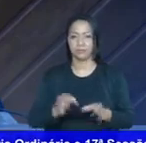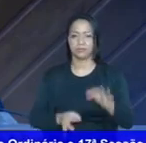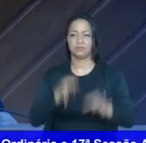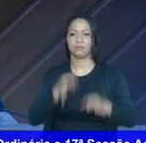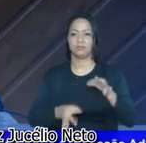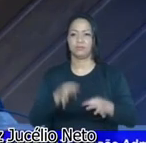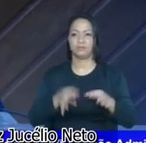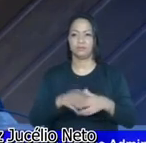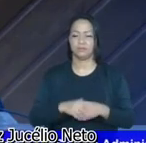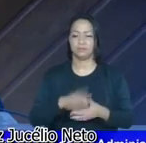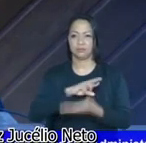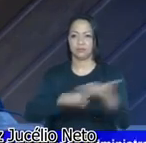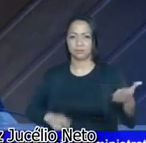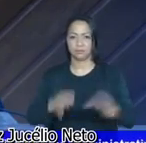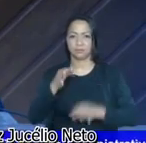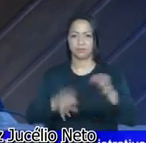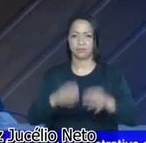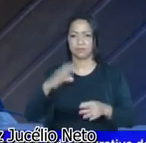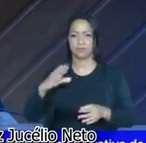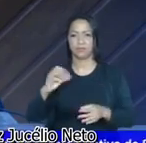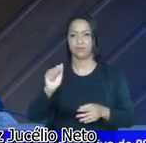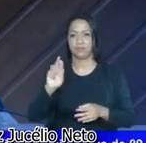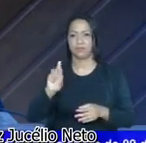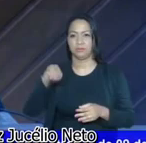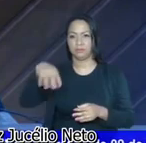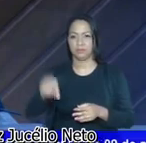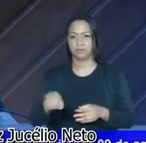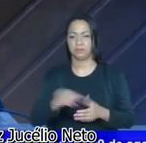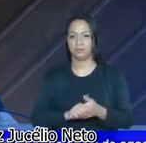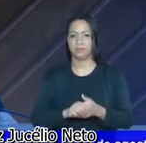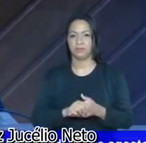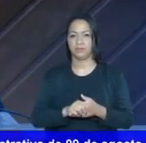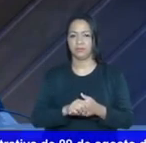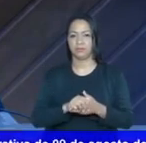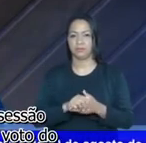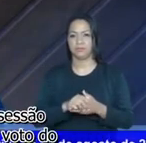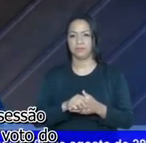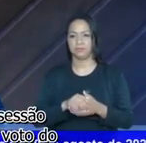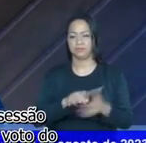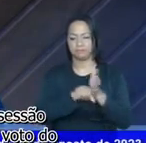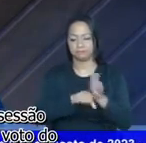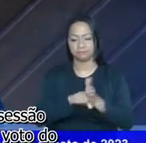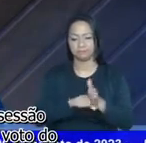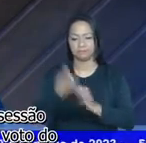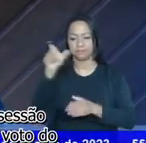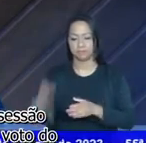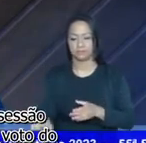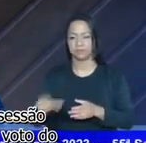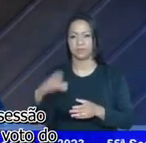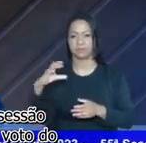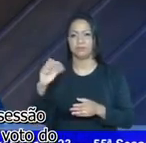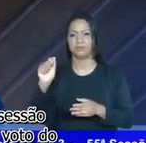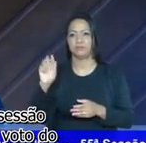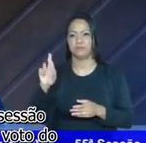julgamento. O relator é o juiz Carmo Antônio, o pedido de vista é do juiz Juscelio Neto, e o interessado é Carlos Camilo